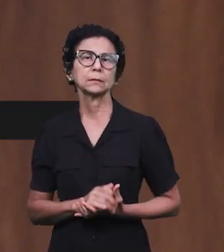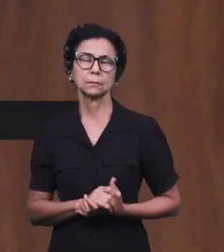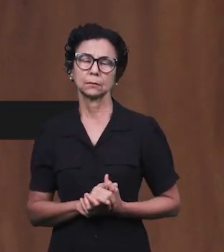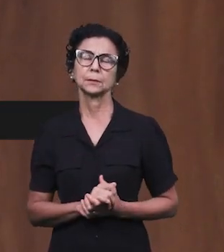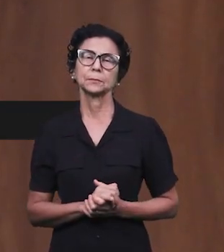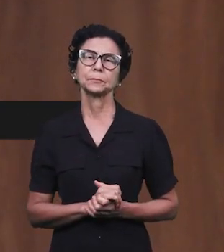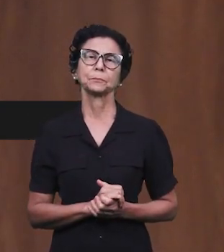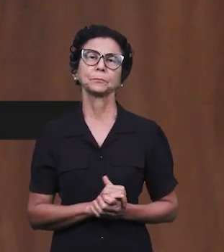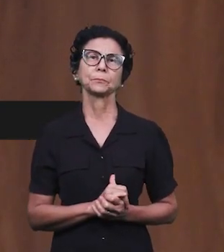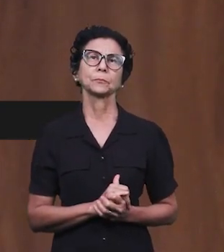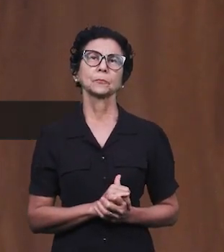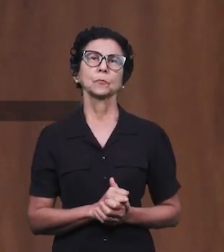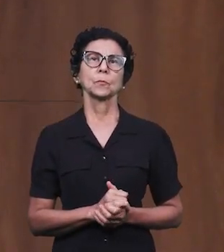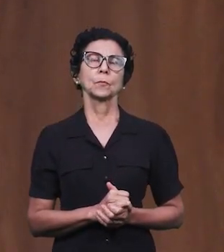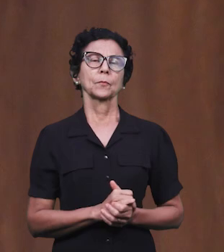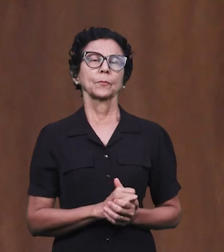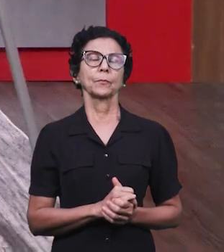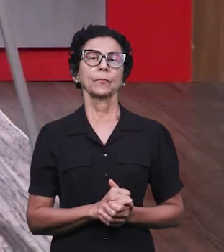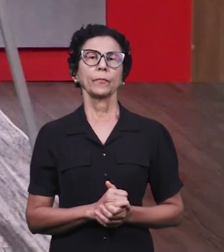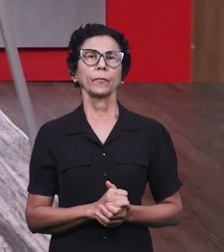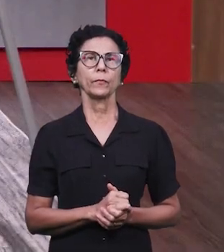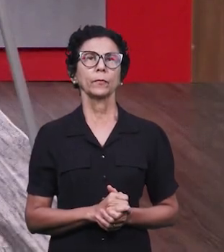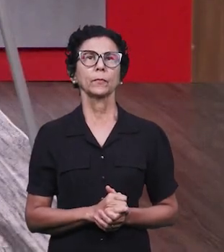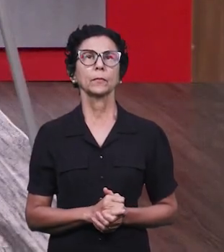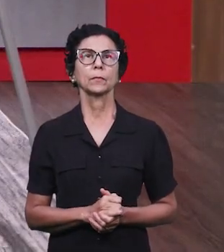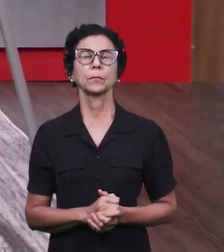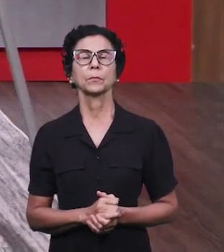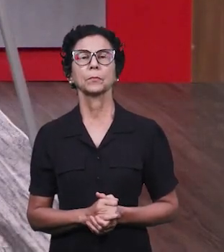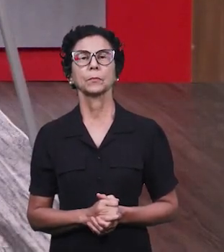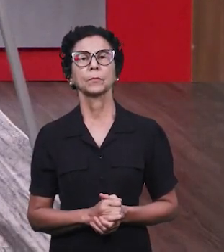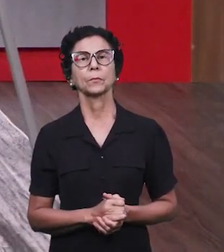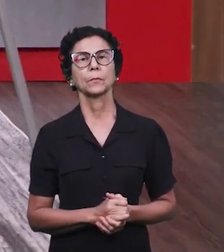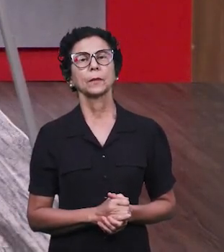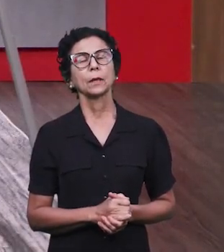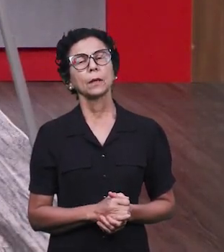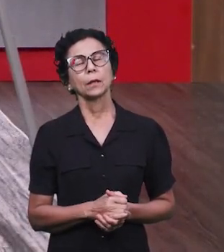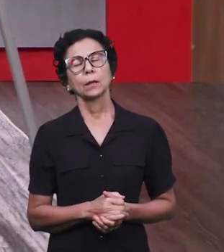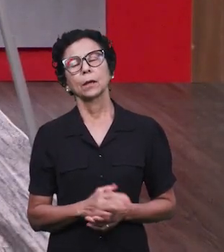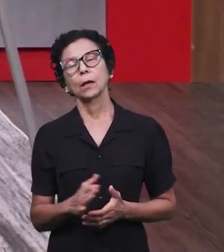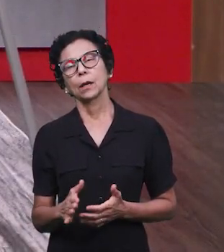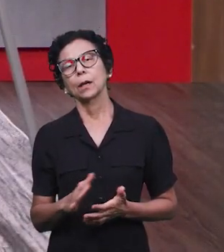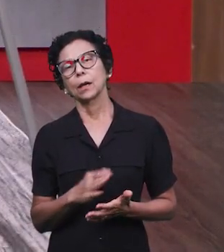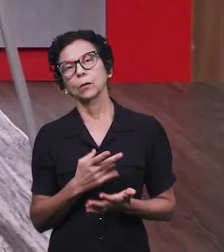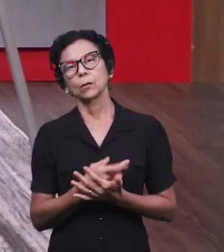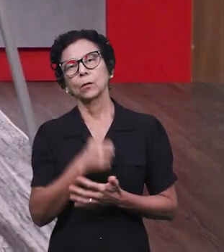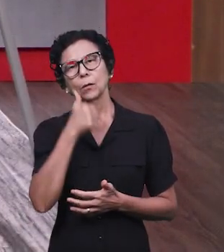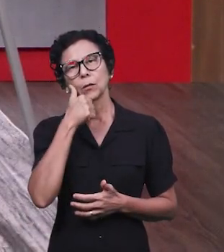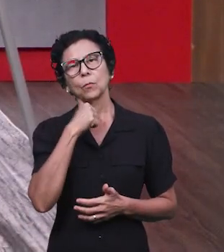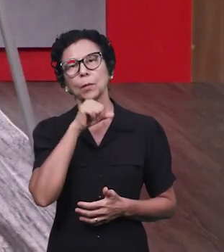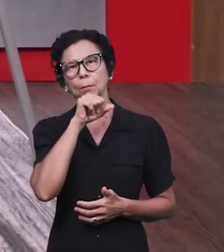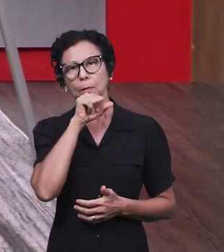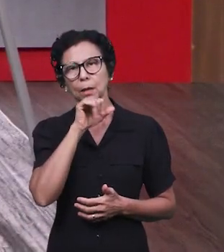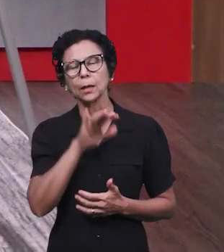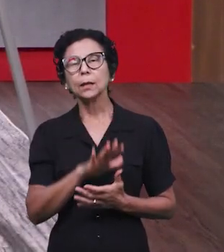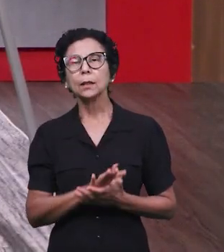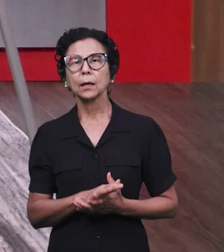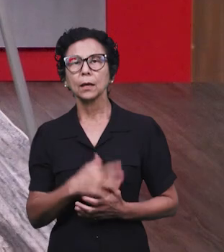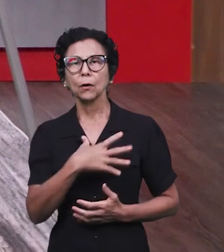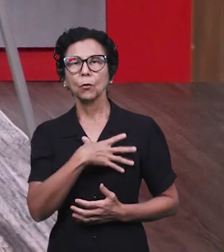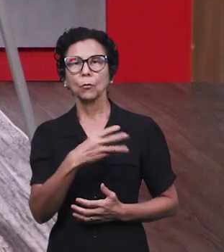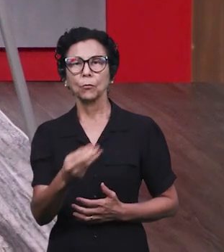alguma situação, né? Esse caso que foi uma mãe que ela perdeu o filho dentro da escola, ela